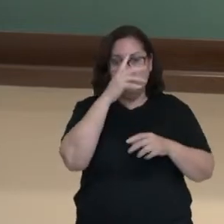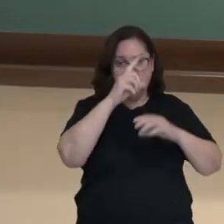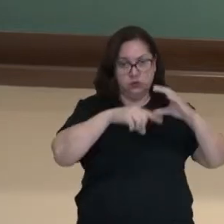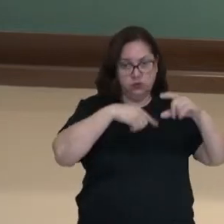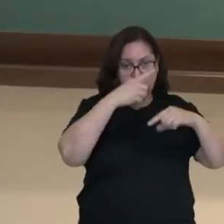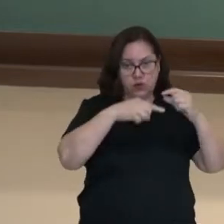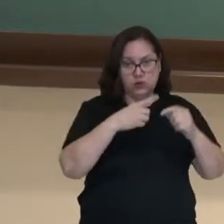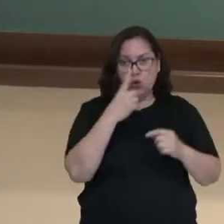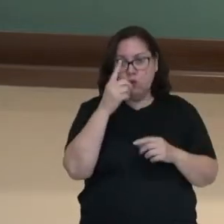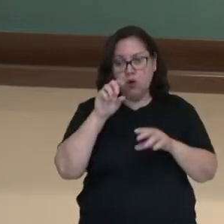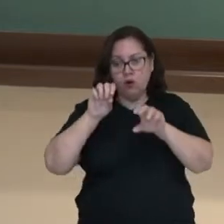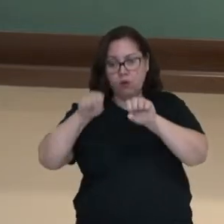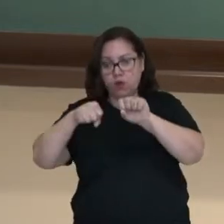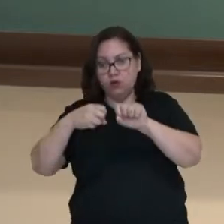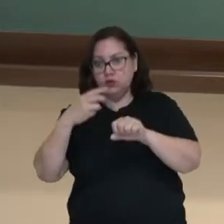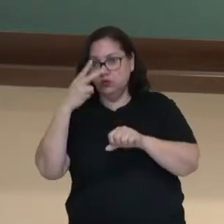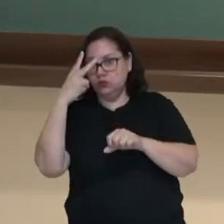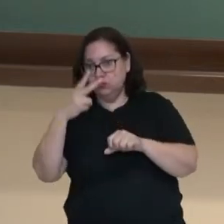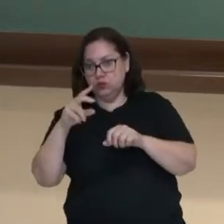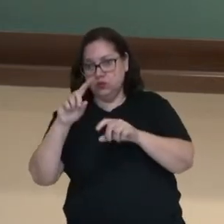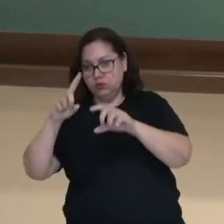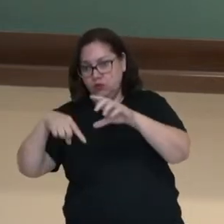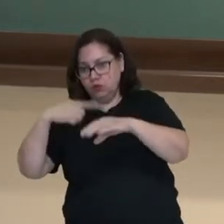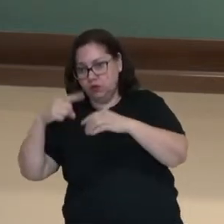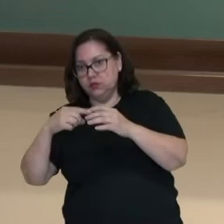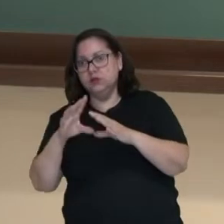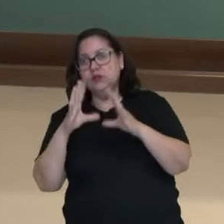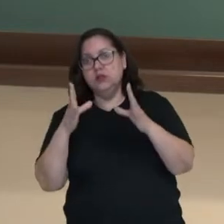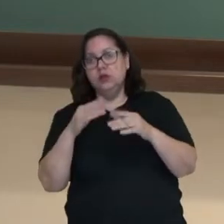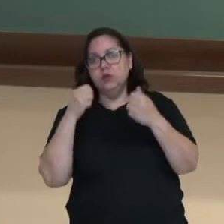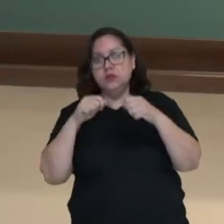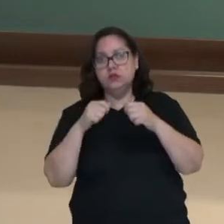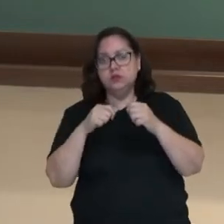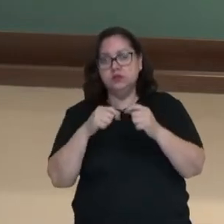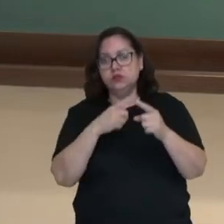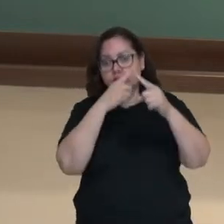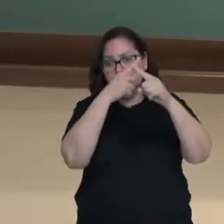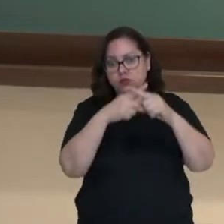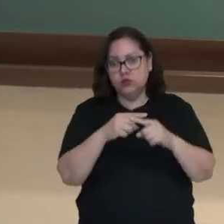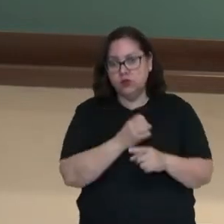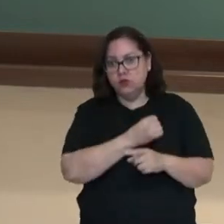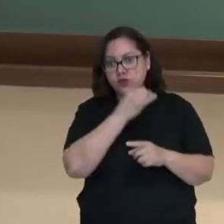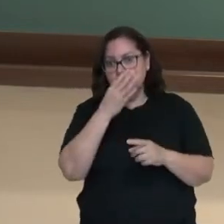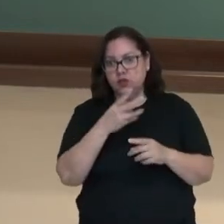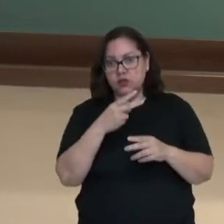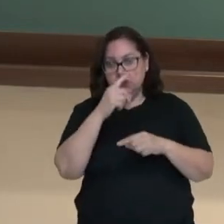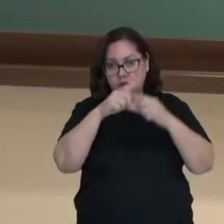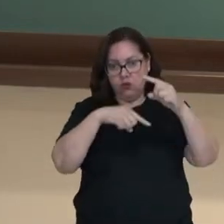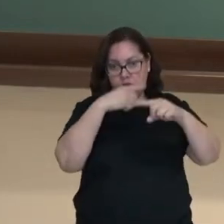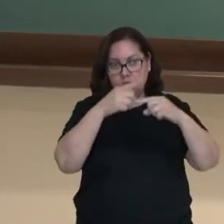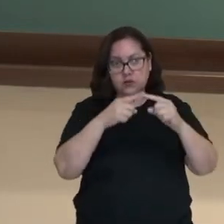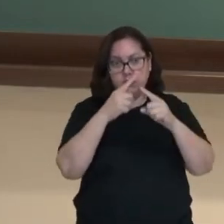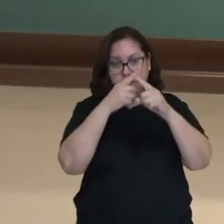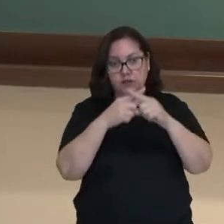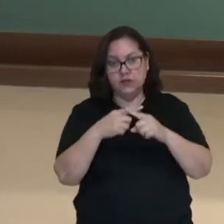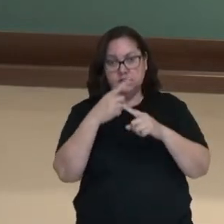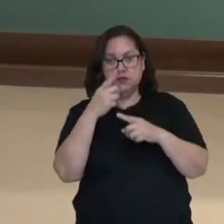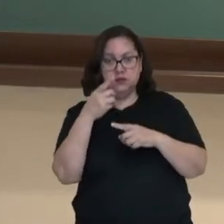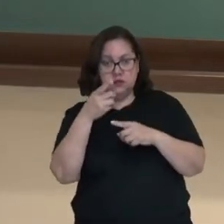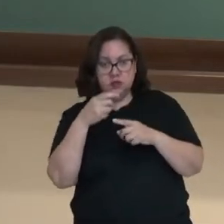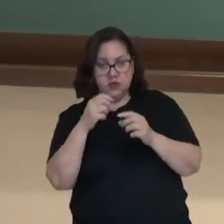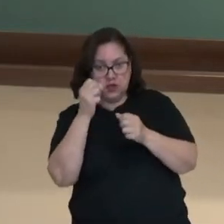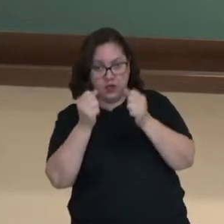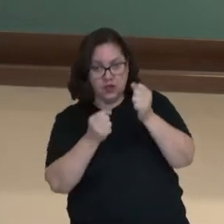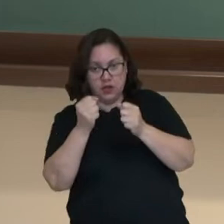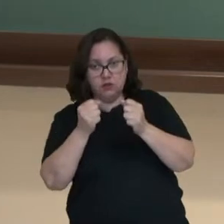rodas, uma moto tem 2 rodas, então eu preciso multiplicar a quantidade de rodas vezes a quantidade de